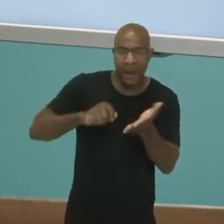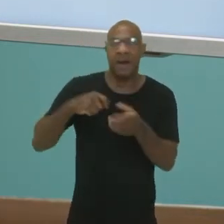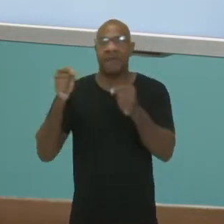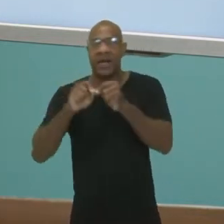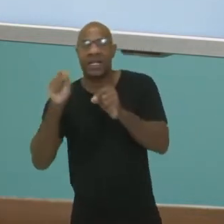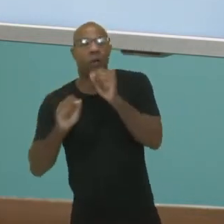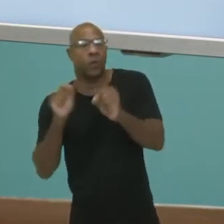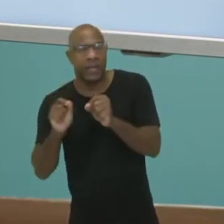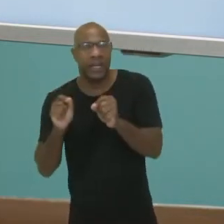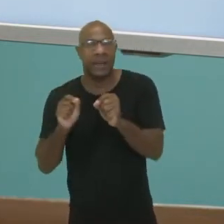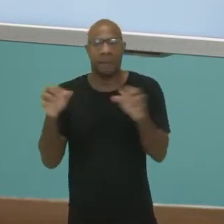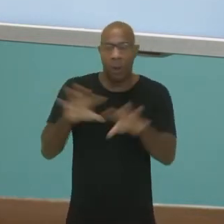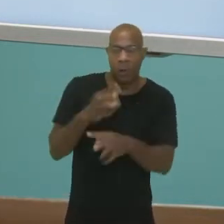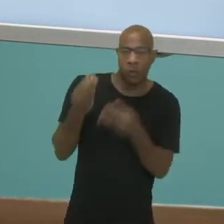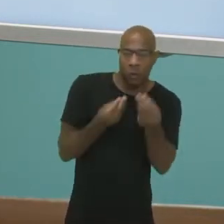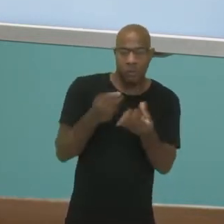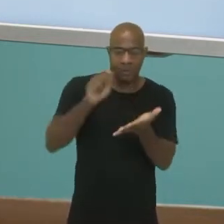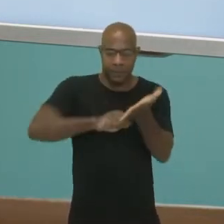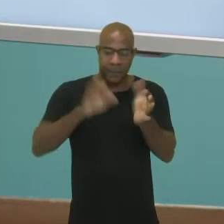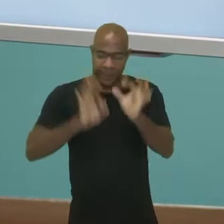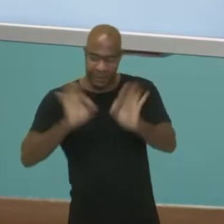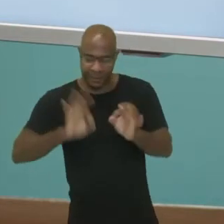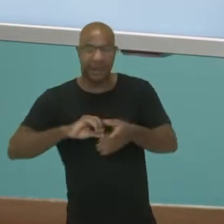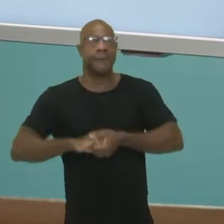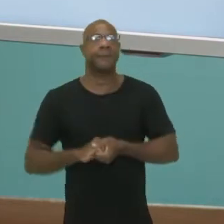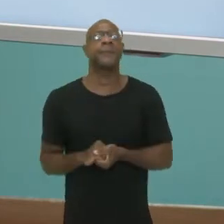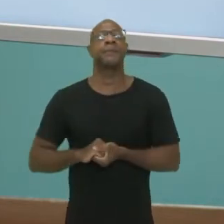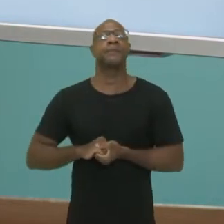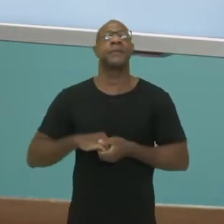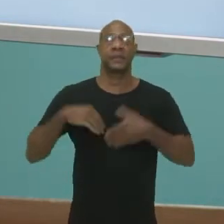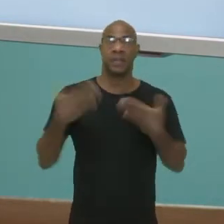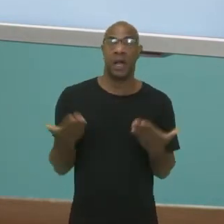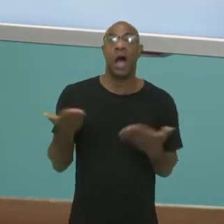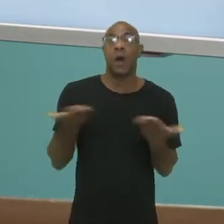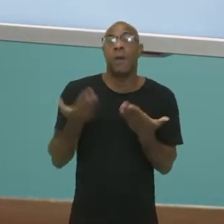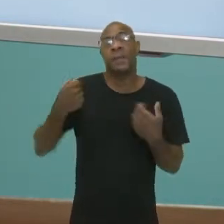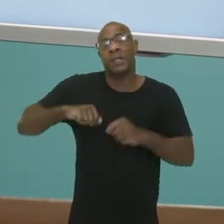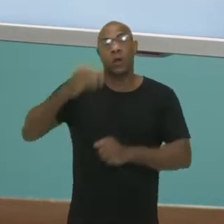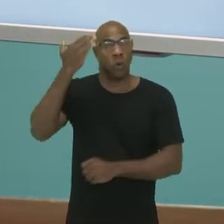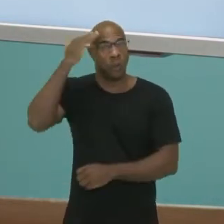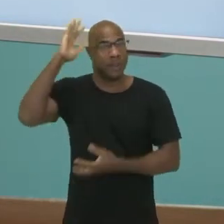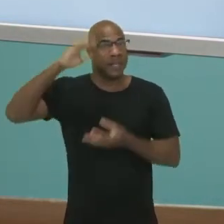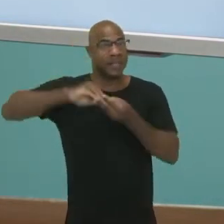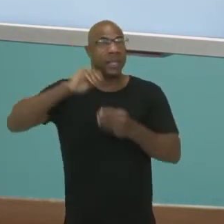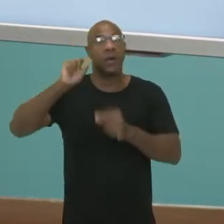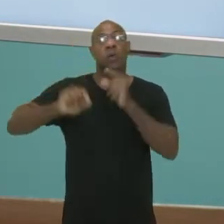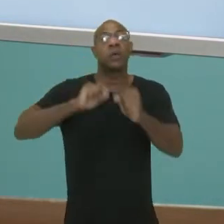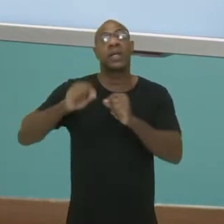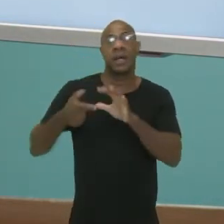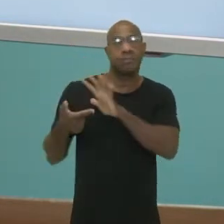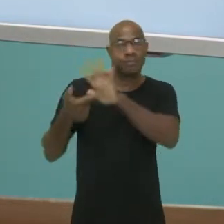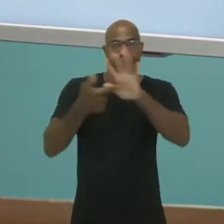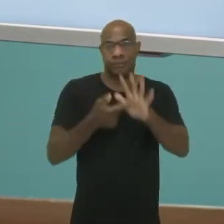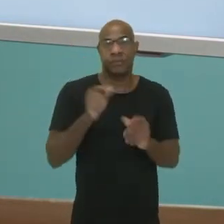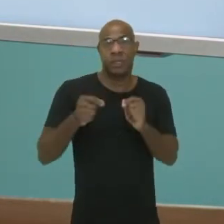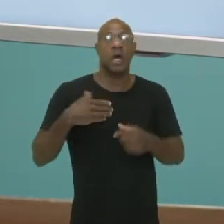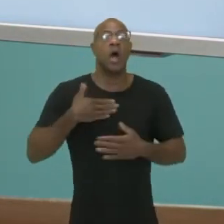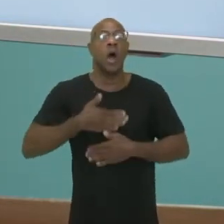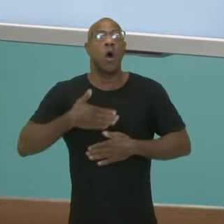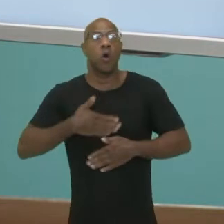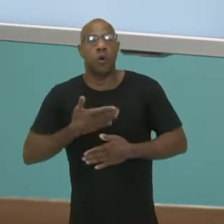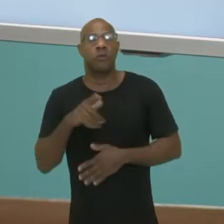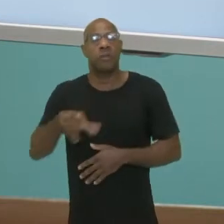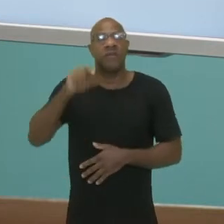cumprir, não é mesmo? Então, vamos a ler uma historieta para compreender e identificar expressões de gustos e